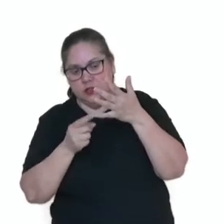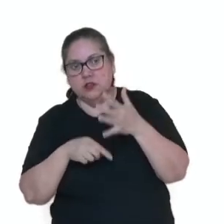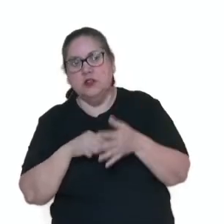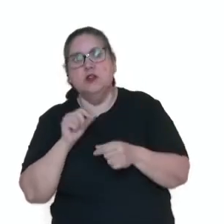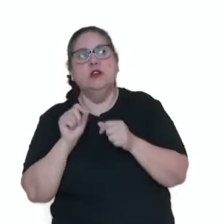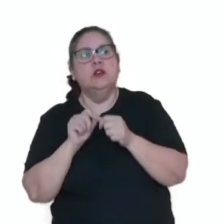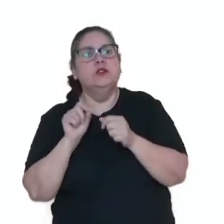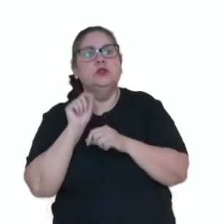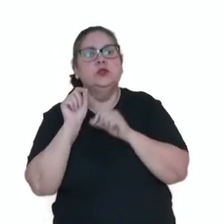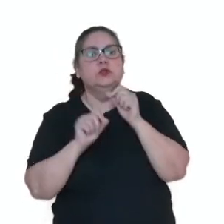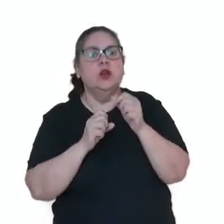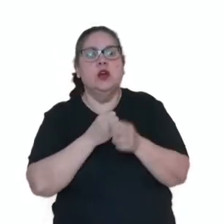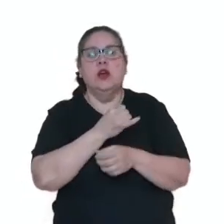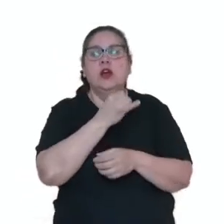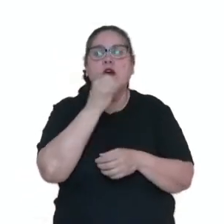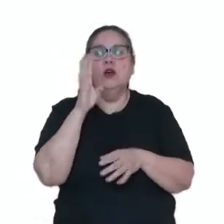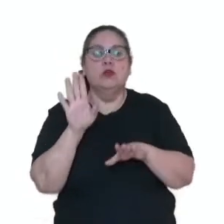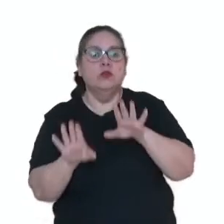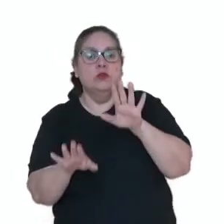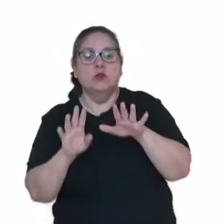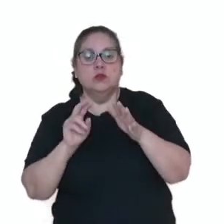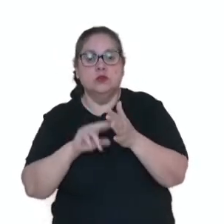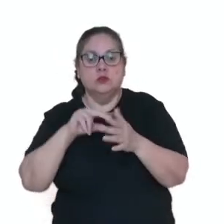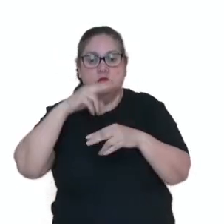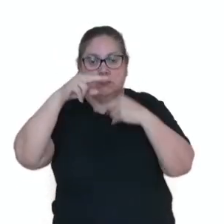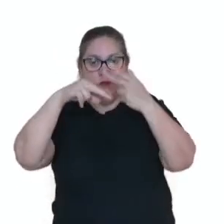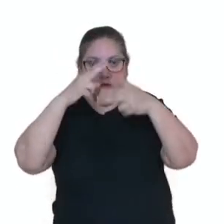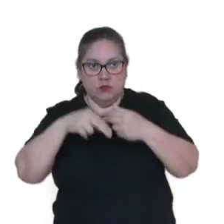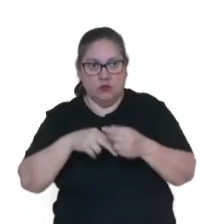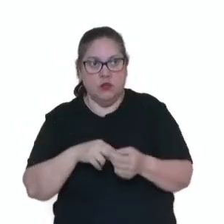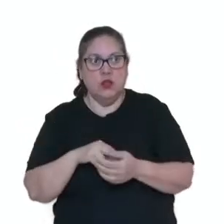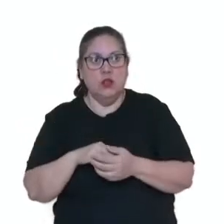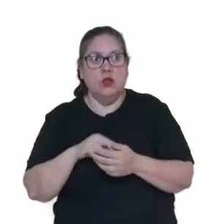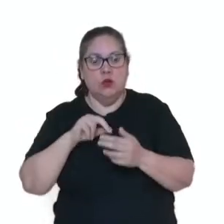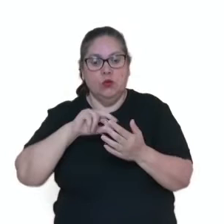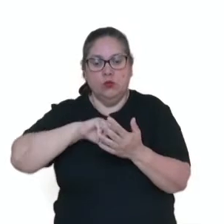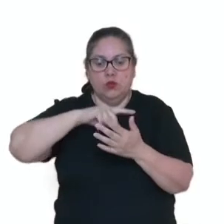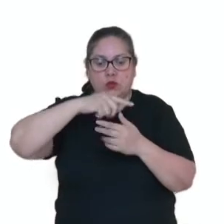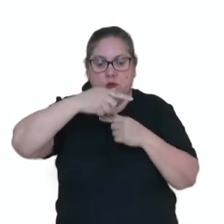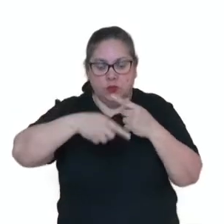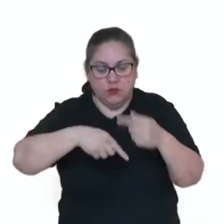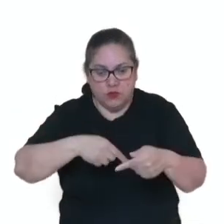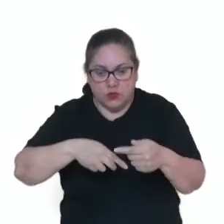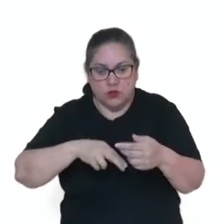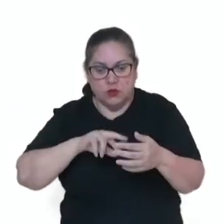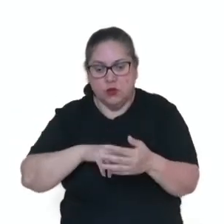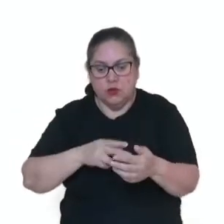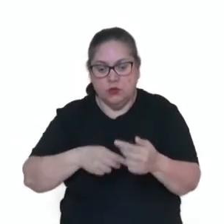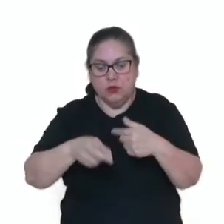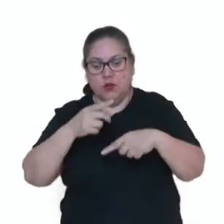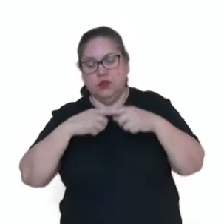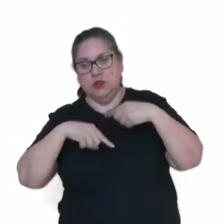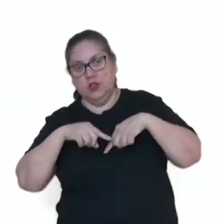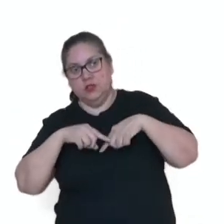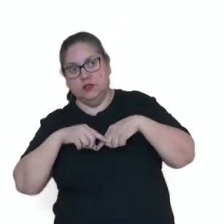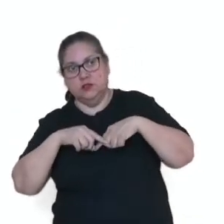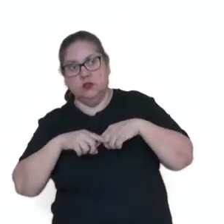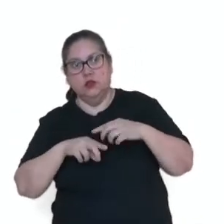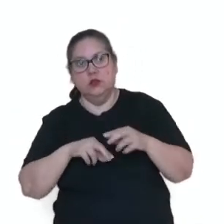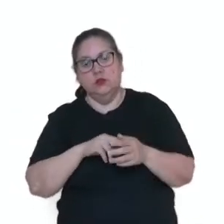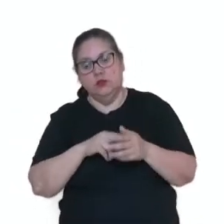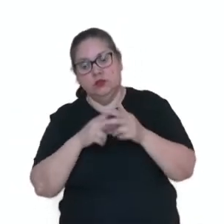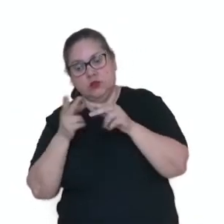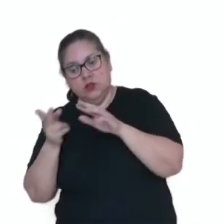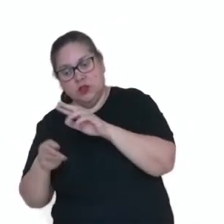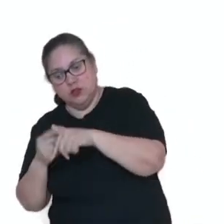você vai realizar algumas acrobacias. Por exemplo, o rolamento para frente, o rolamento para trás, o